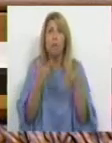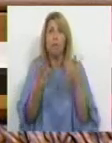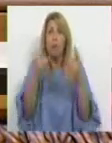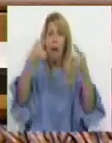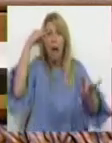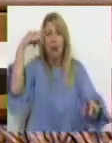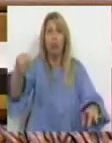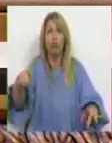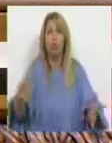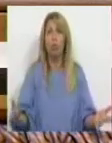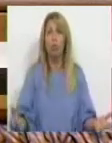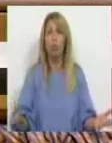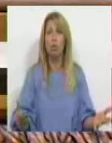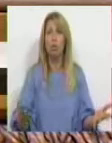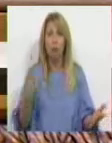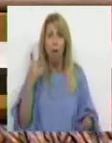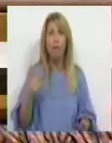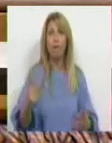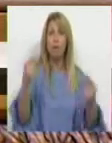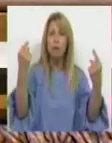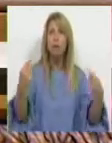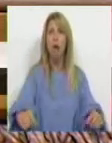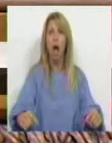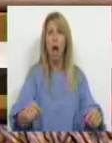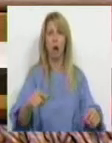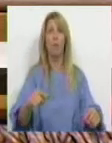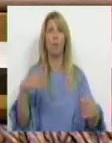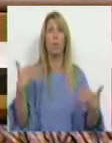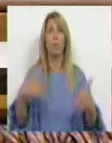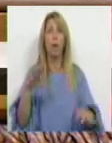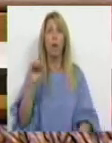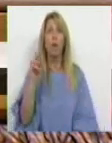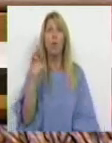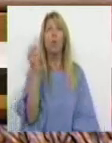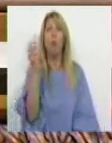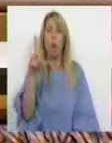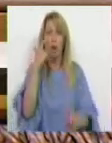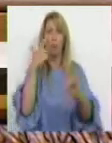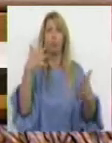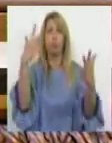touros que são violentados com grande crueldade?